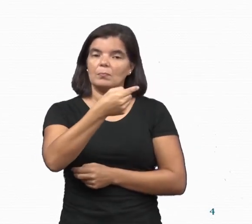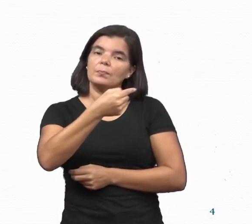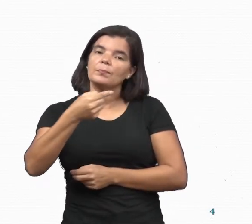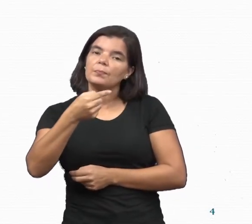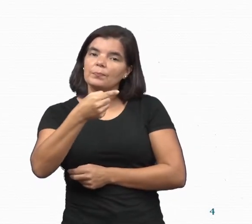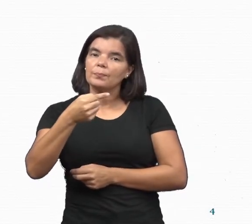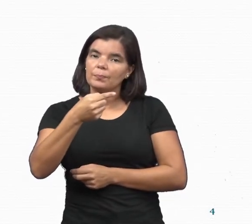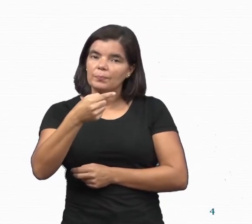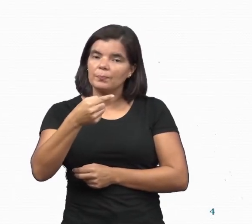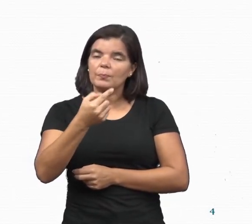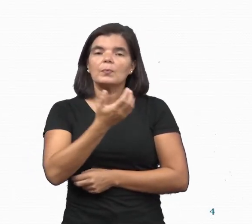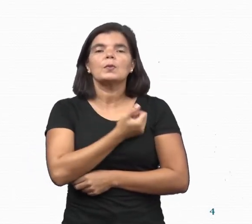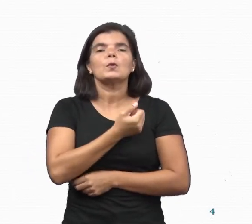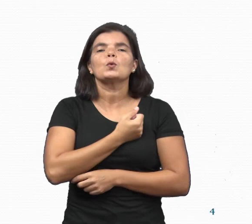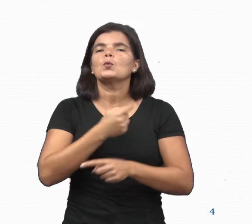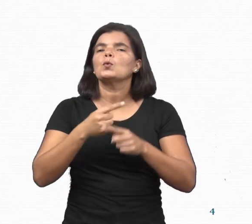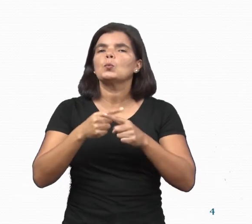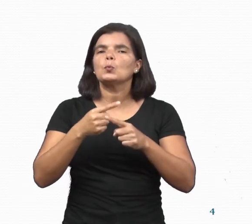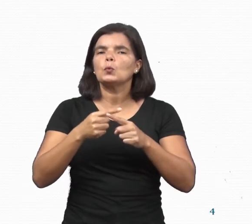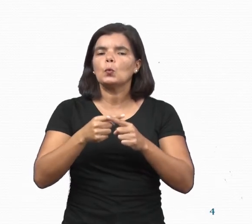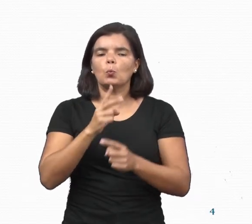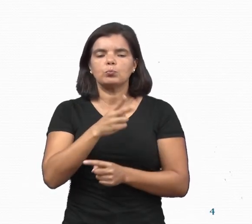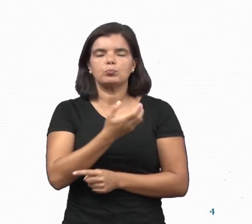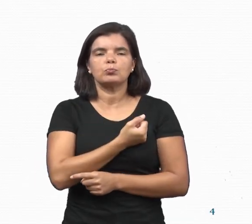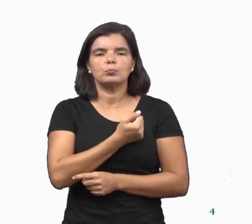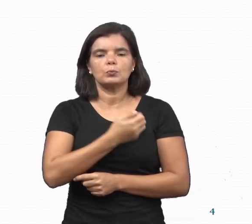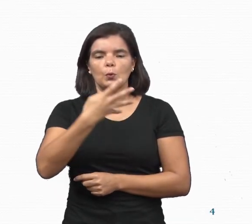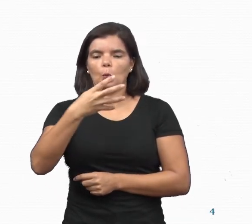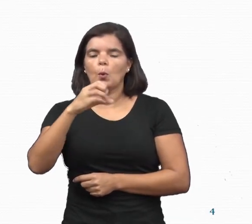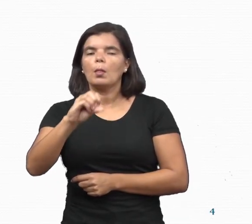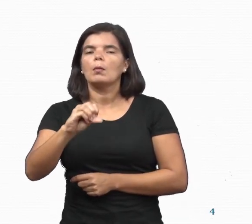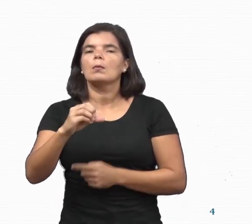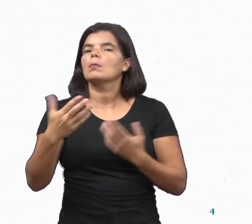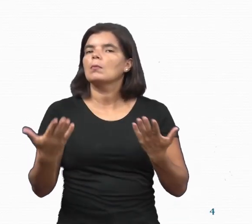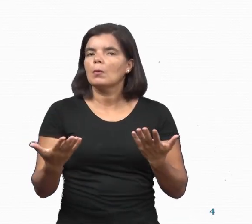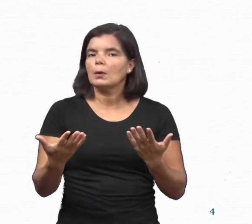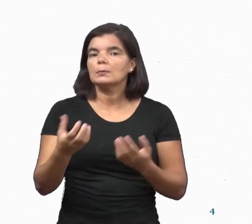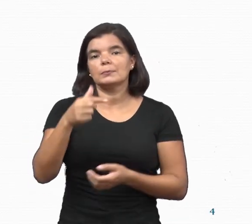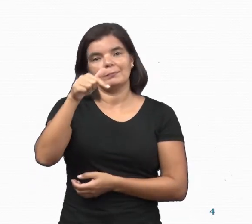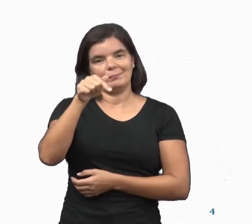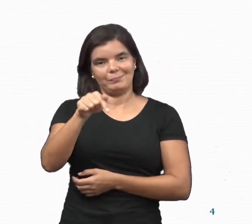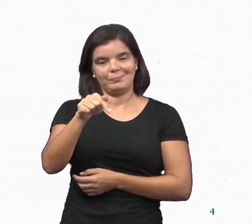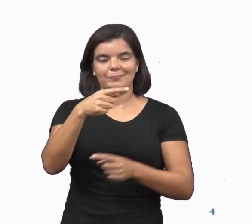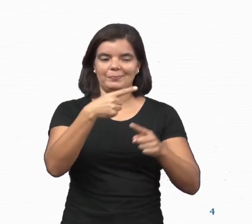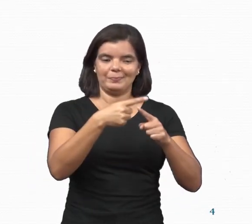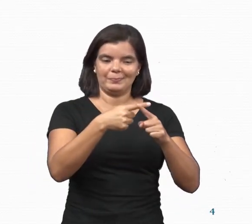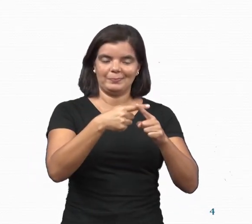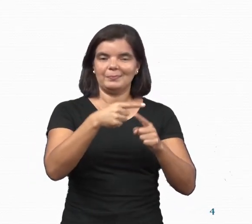Menos, e o número que multiplicado por ele mesmo dá 49? O 7, porque